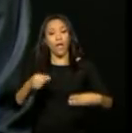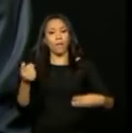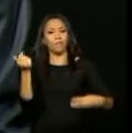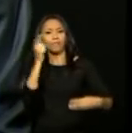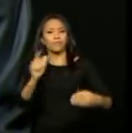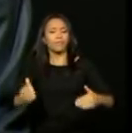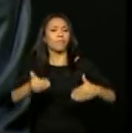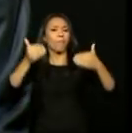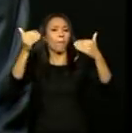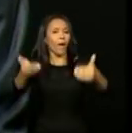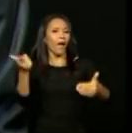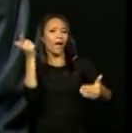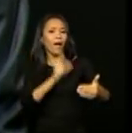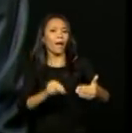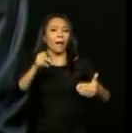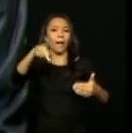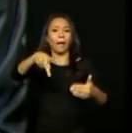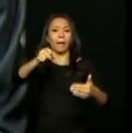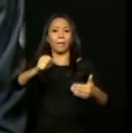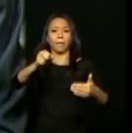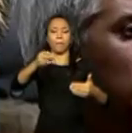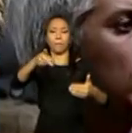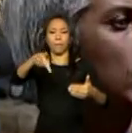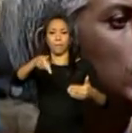da Cultura.